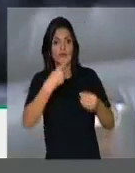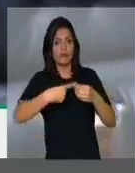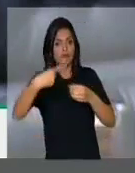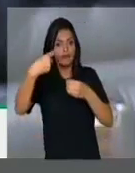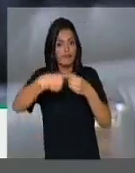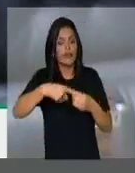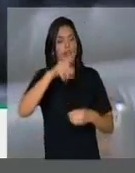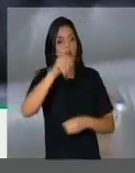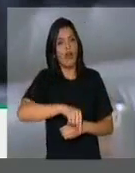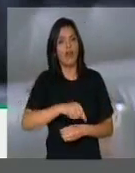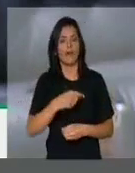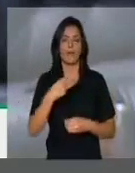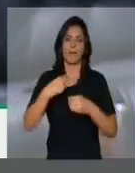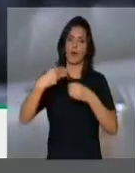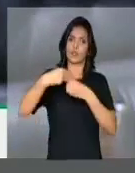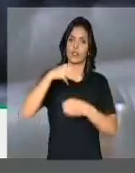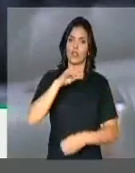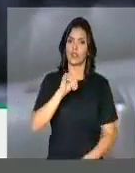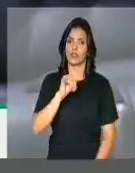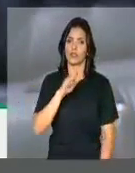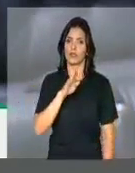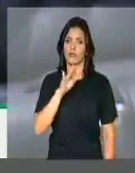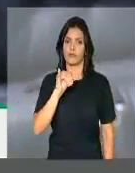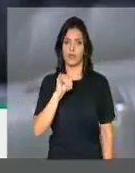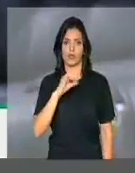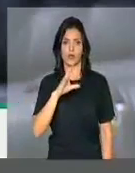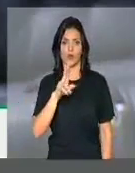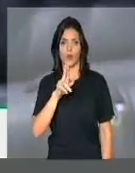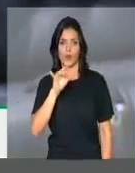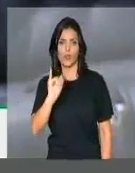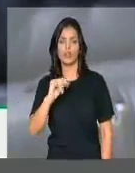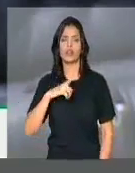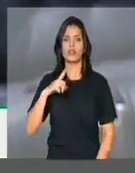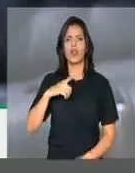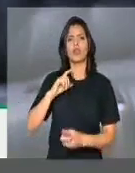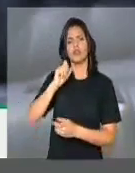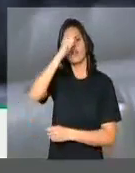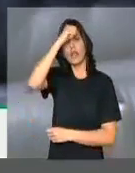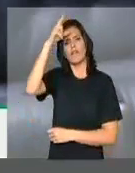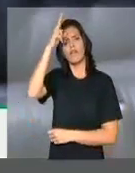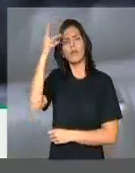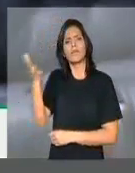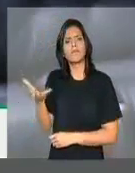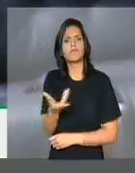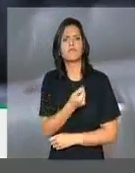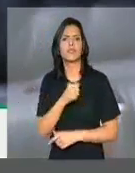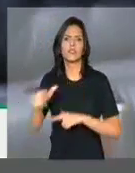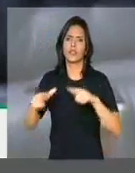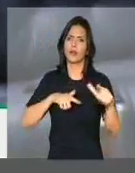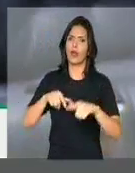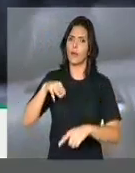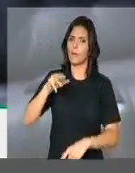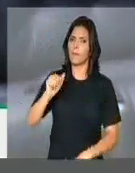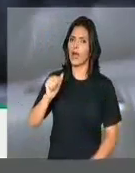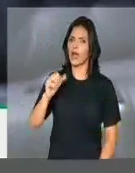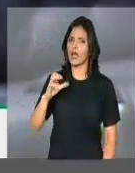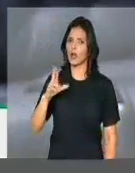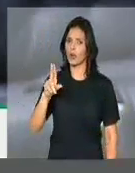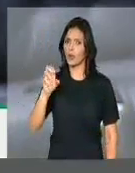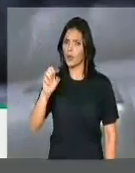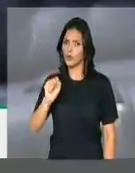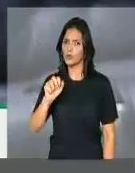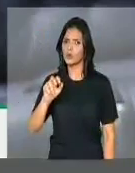município de Bicuí, que tem levado essa gestão profícua do prefeito Marcos Galvão, ser uma gestão